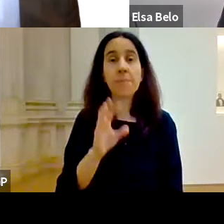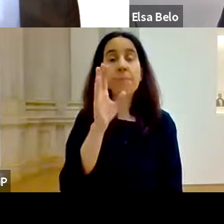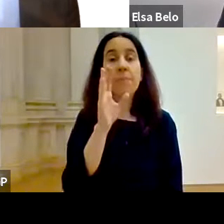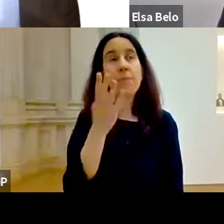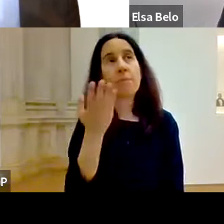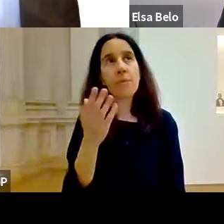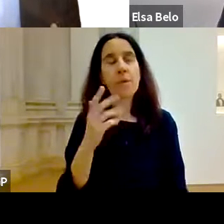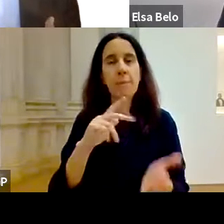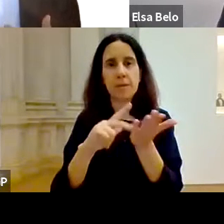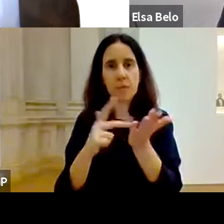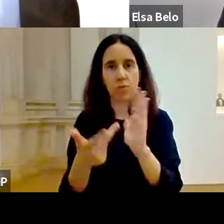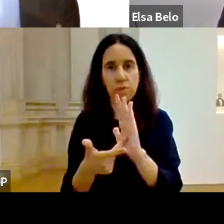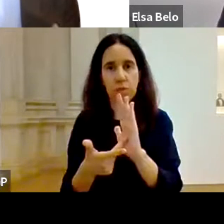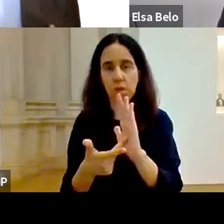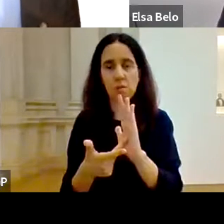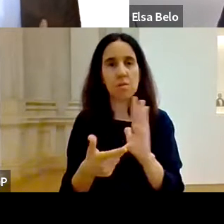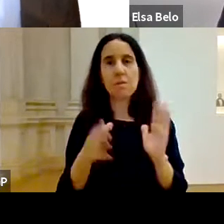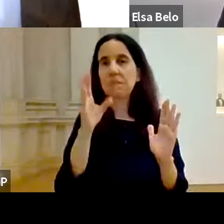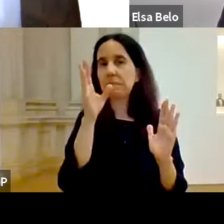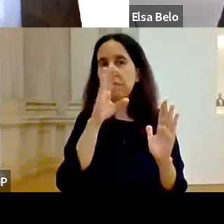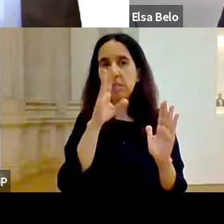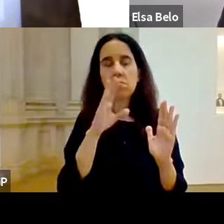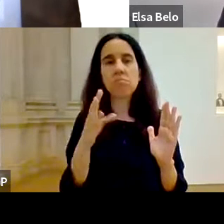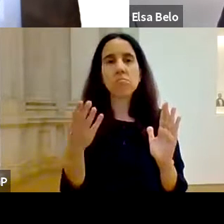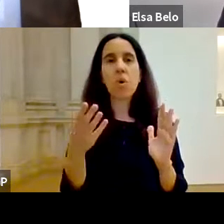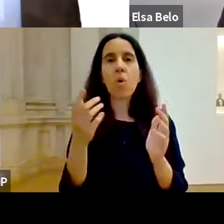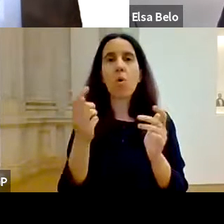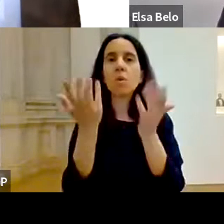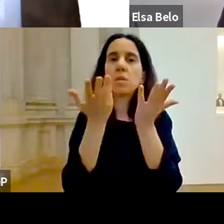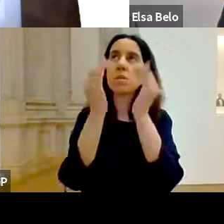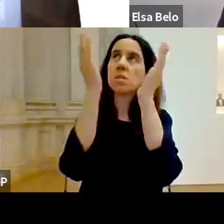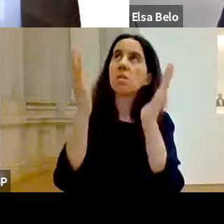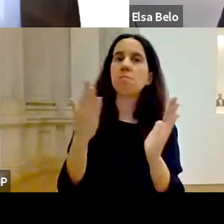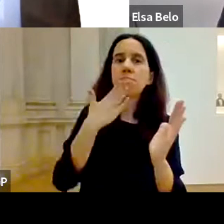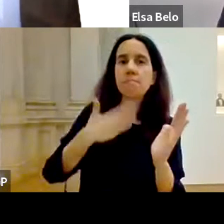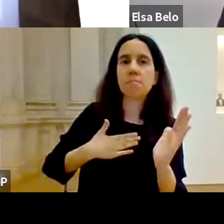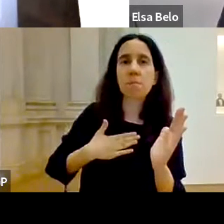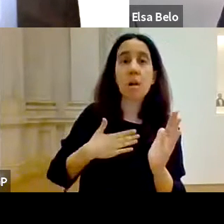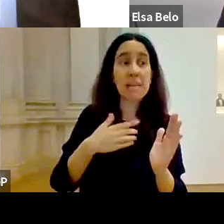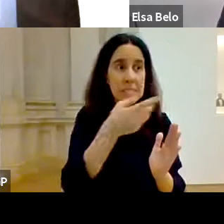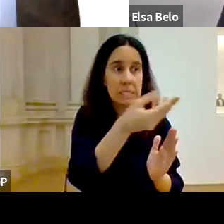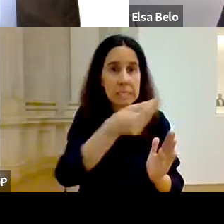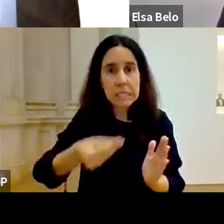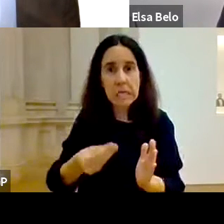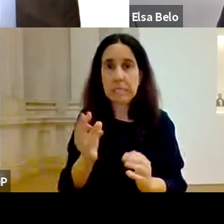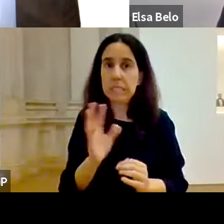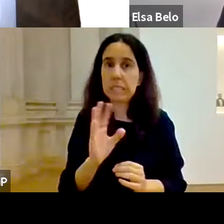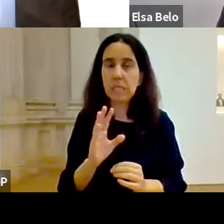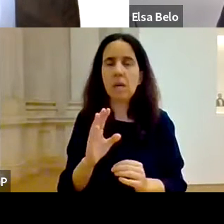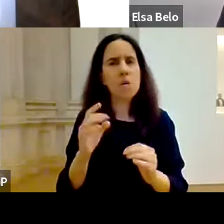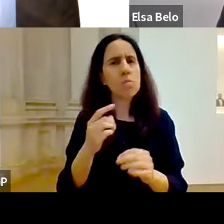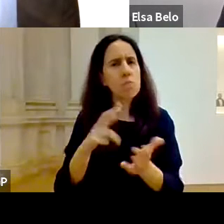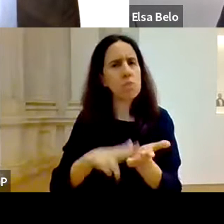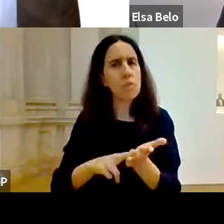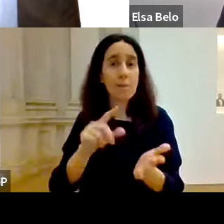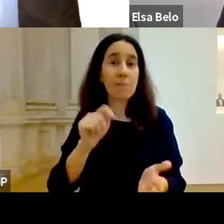as tecnologias que não são providenciadas pela organização não deveriam ser usadas na organização, por vários motivos e também por razões